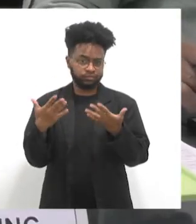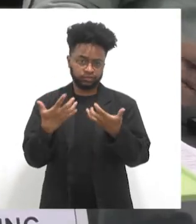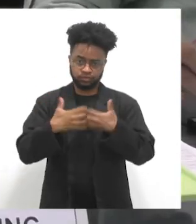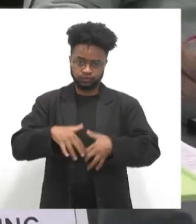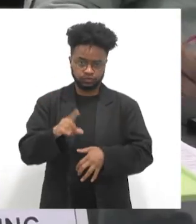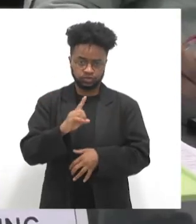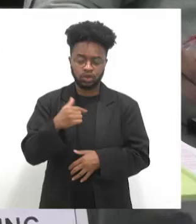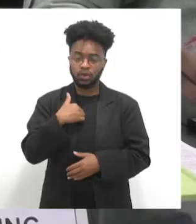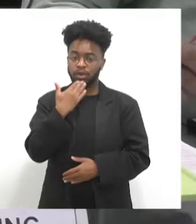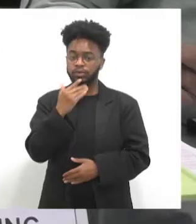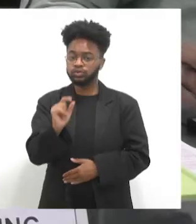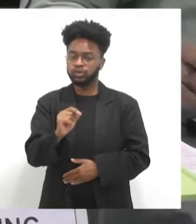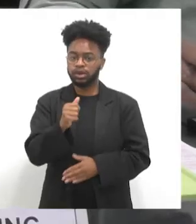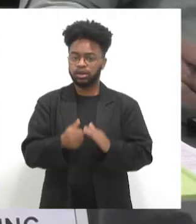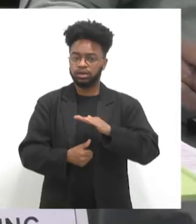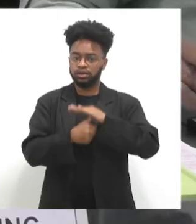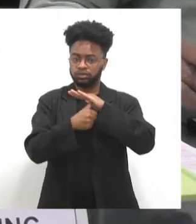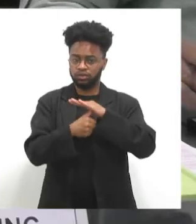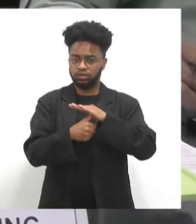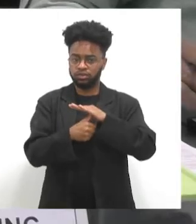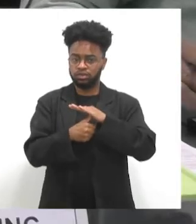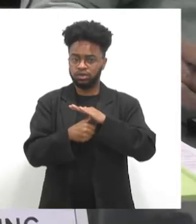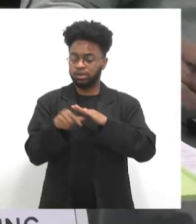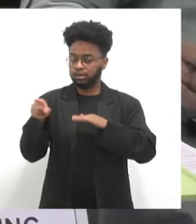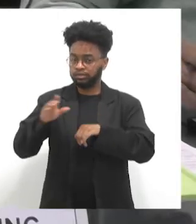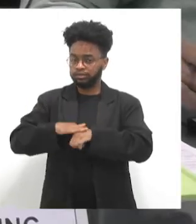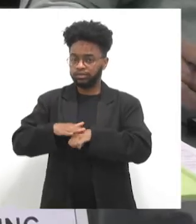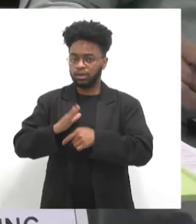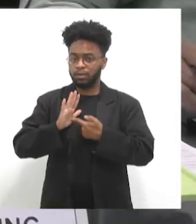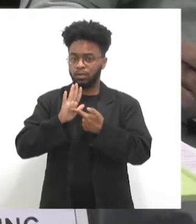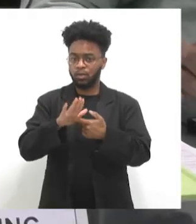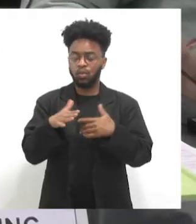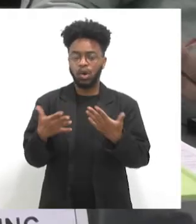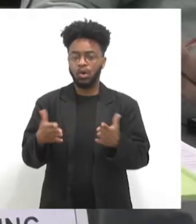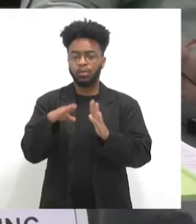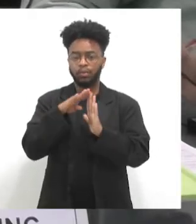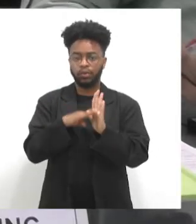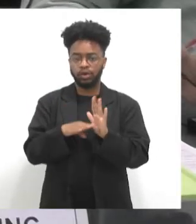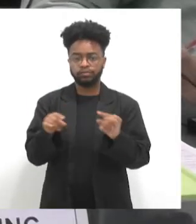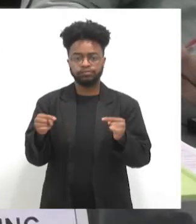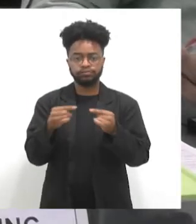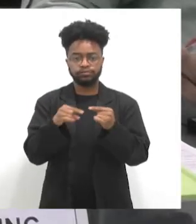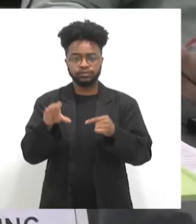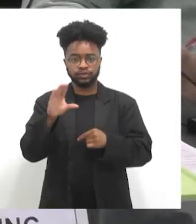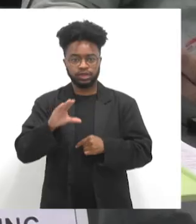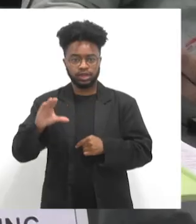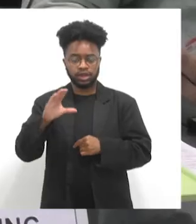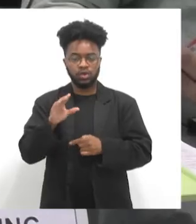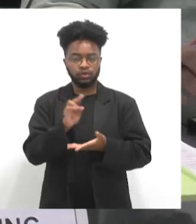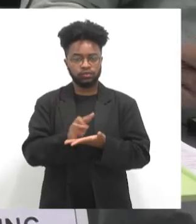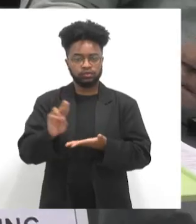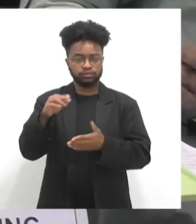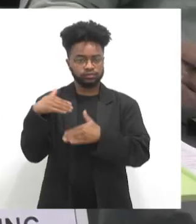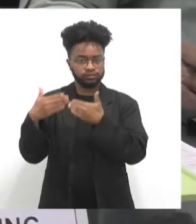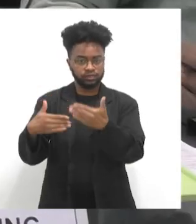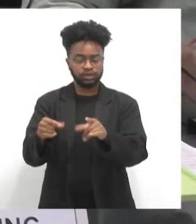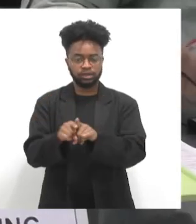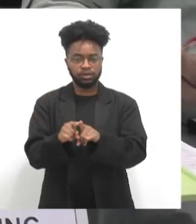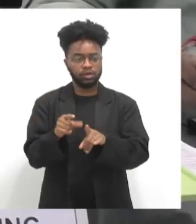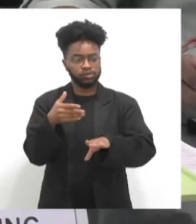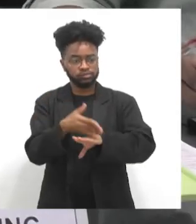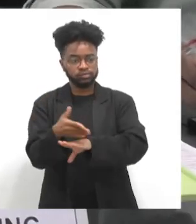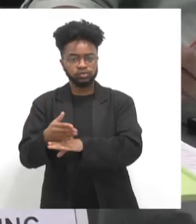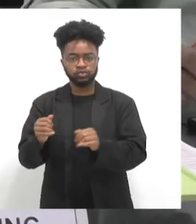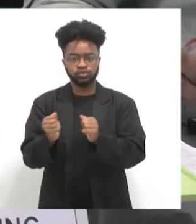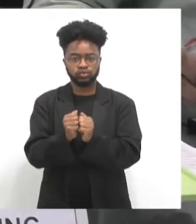Então, o que eu pedi para o reitor? Que ele mostrasse os programas científicos que a universidade desenvolvia. Eu fui no governo do